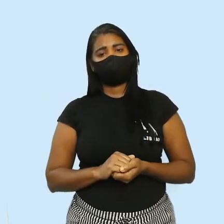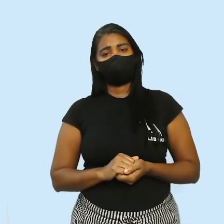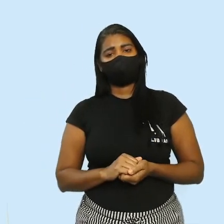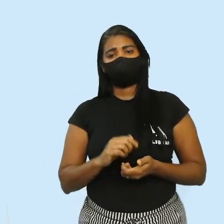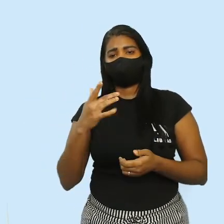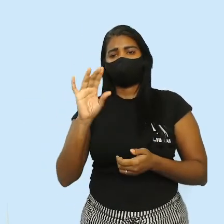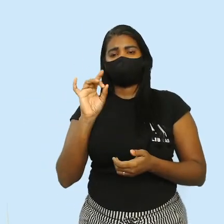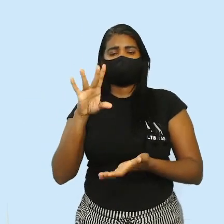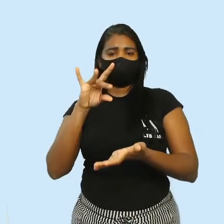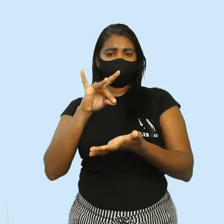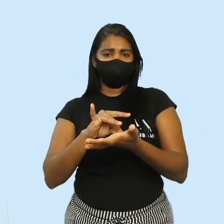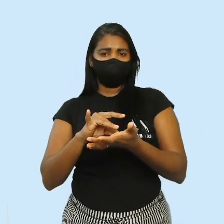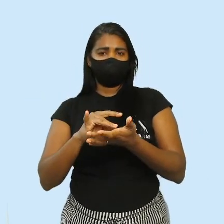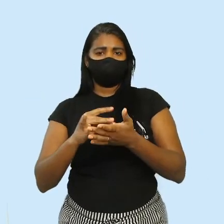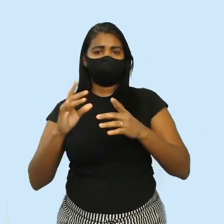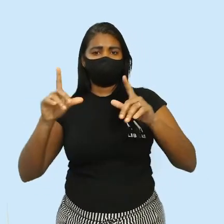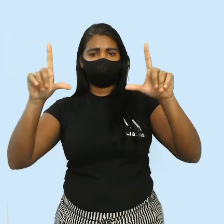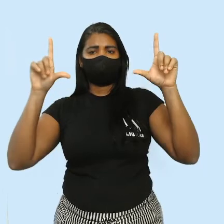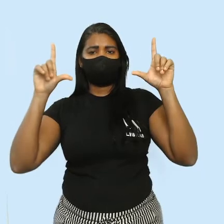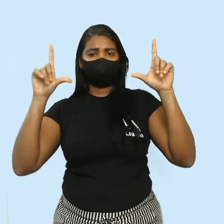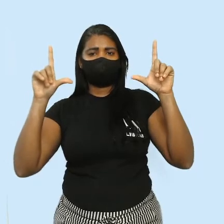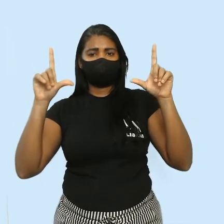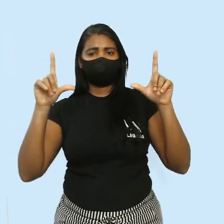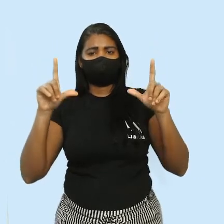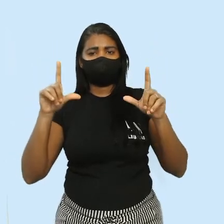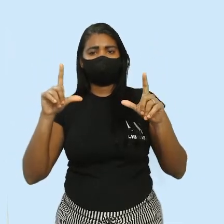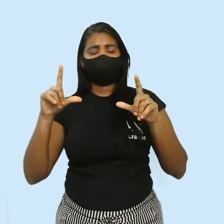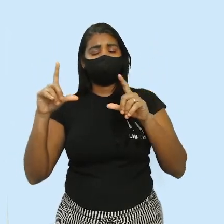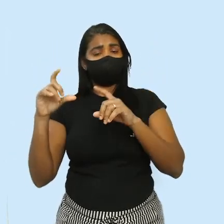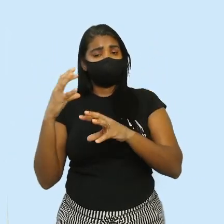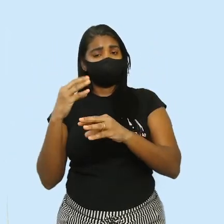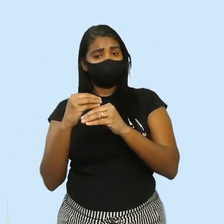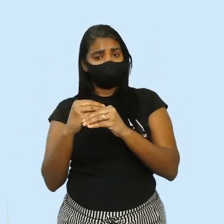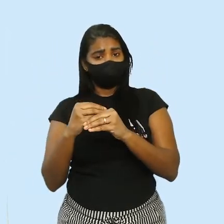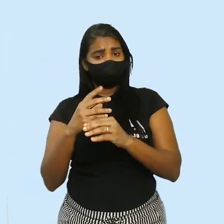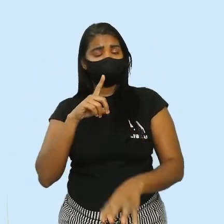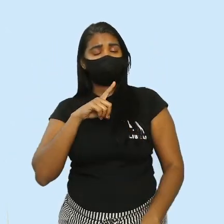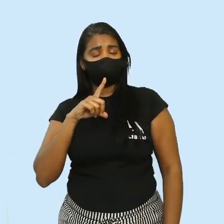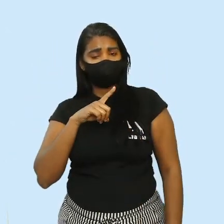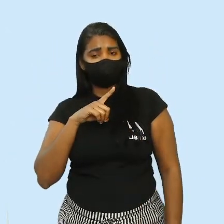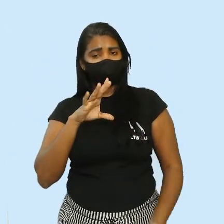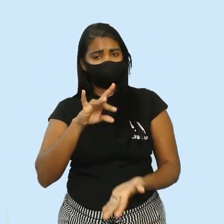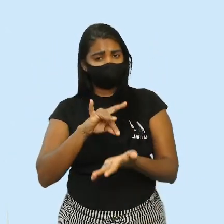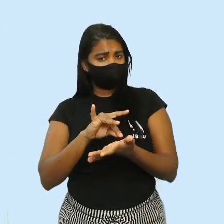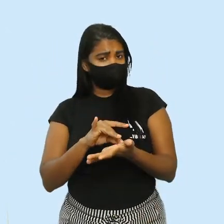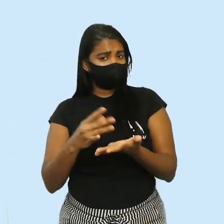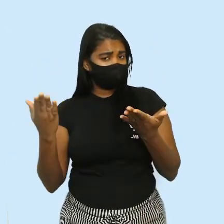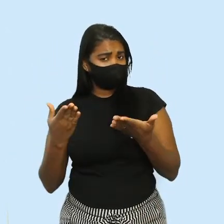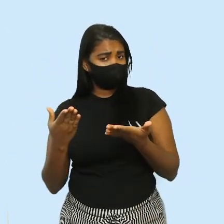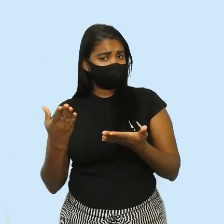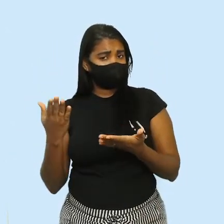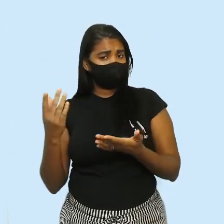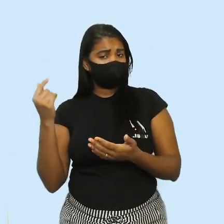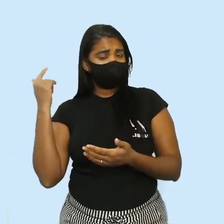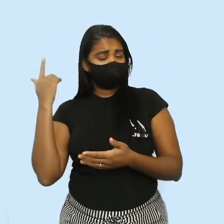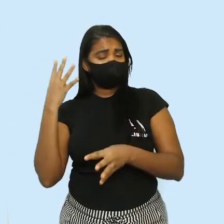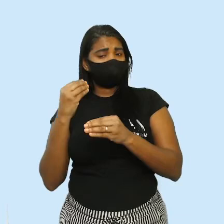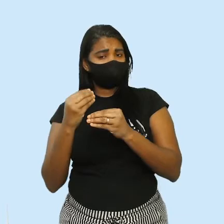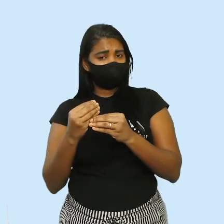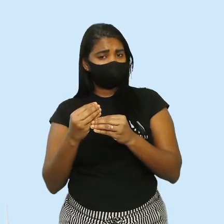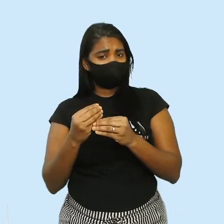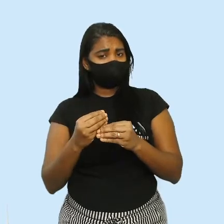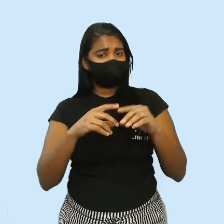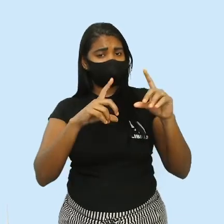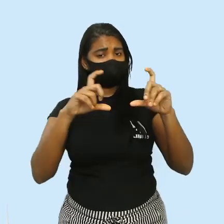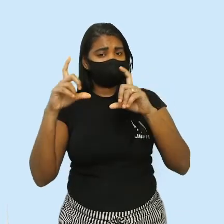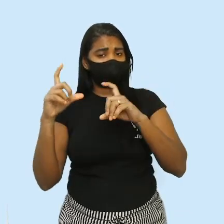o registro da imagem, porque o registro da imagem, ele existe. Né? Já há algum tempo que se faz essa captação de